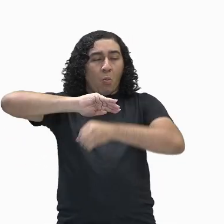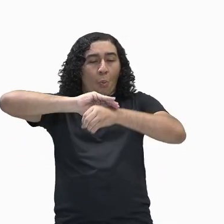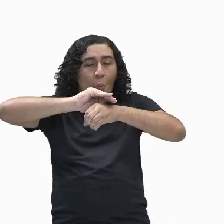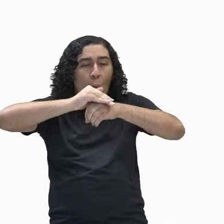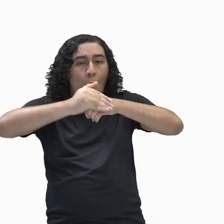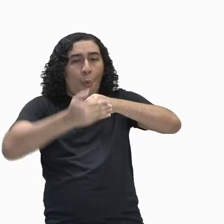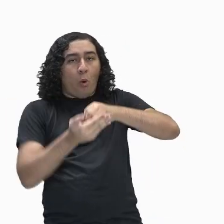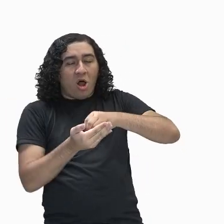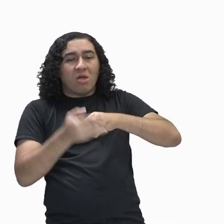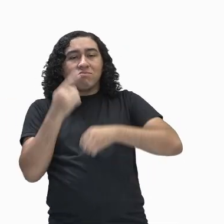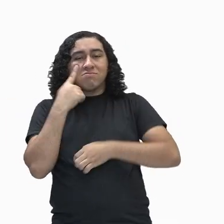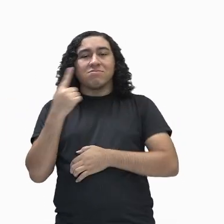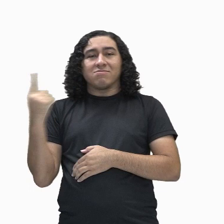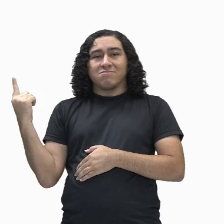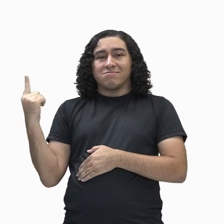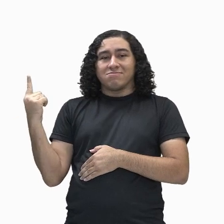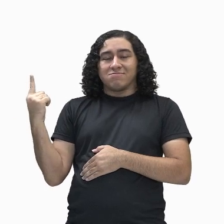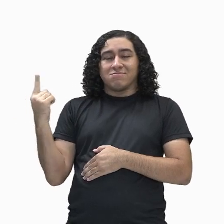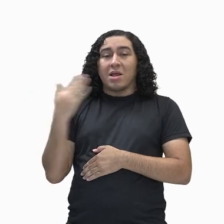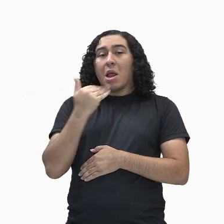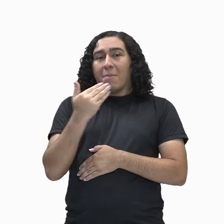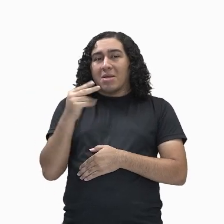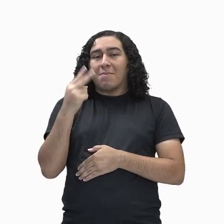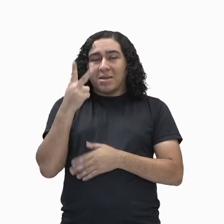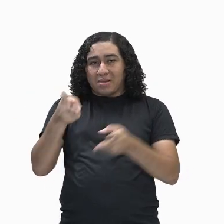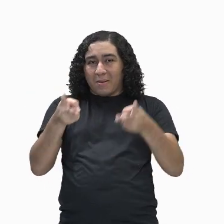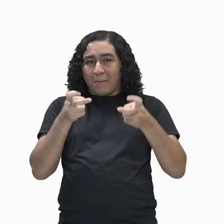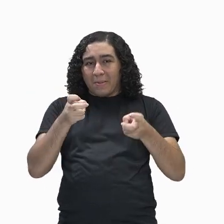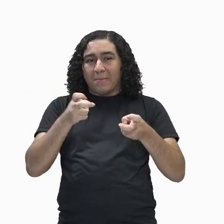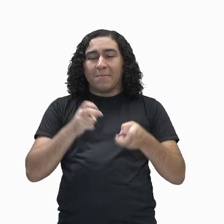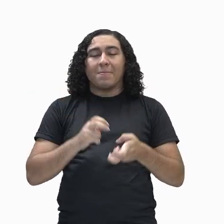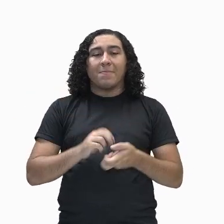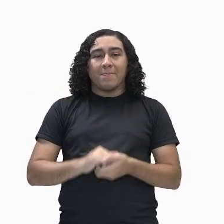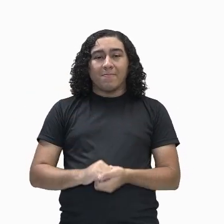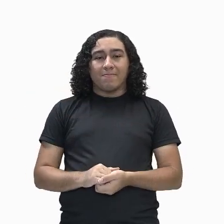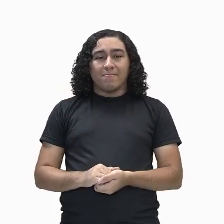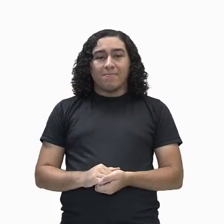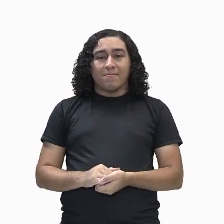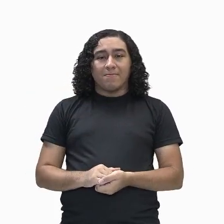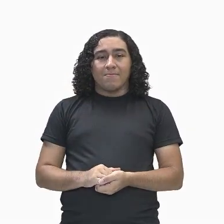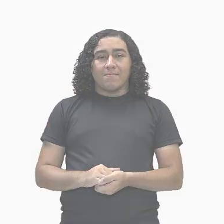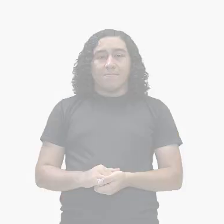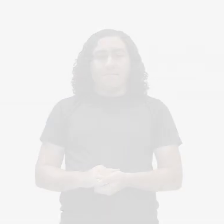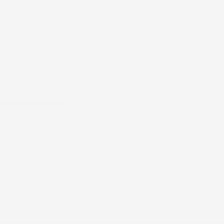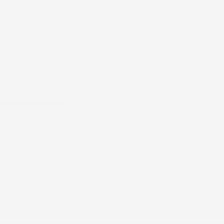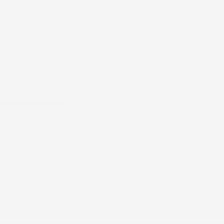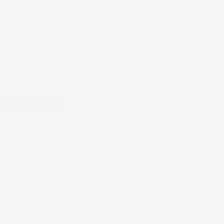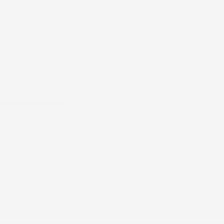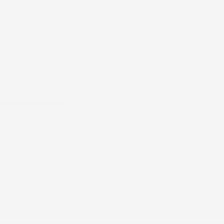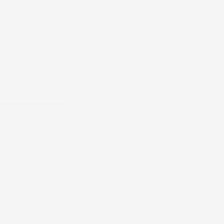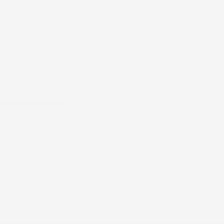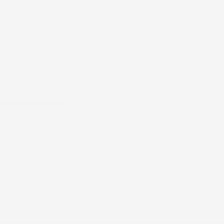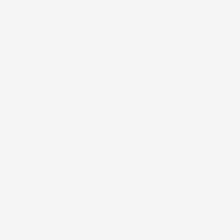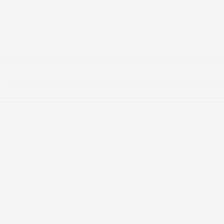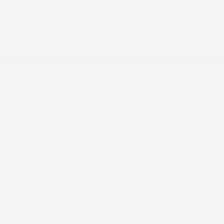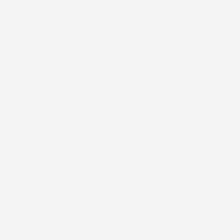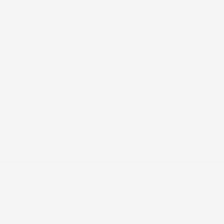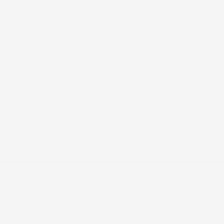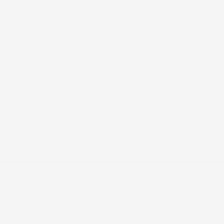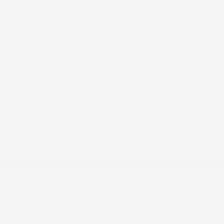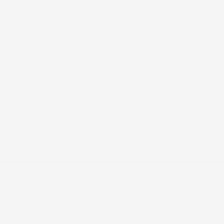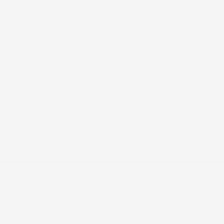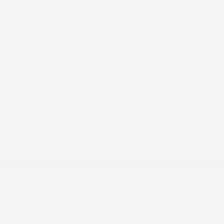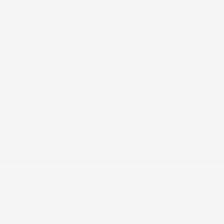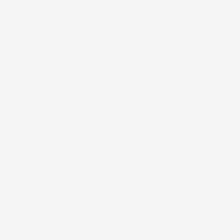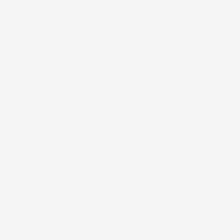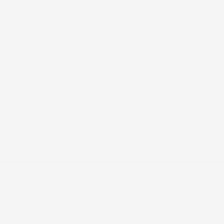escura que você observa aí na alimentação, né, no sushi, e ela é bastante utilizada. Então ela é uma espécie de alga